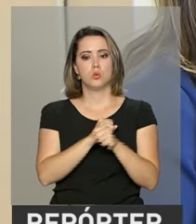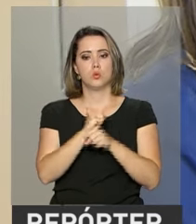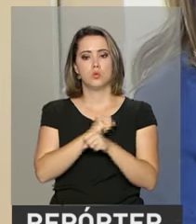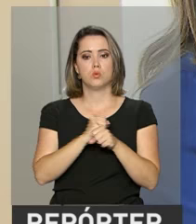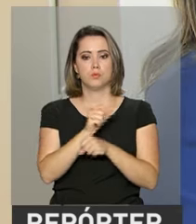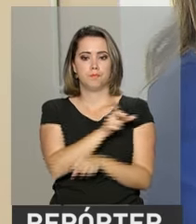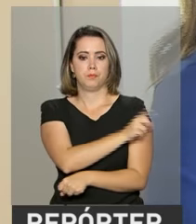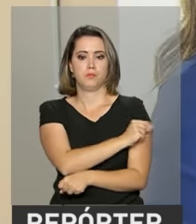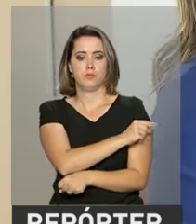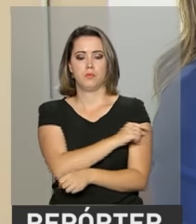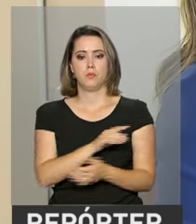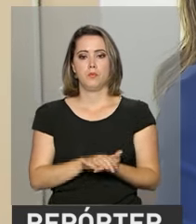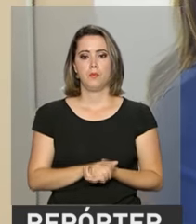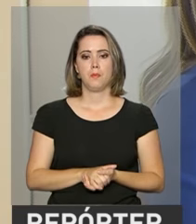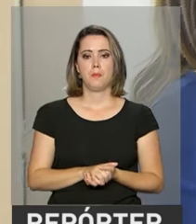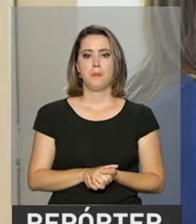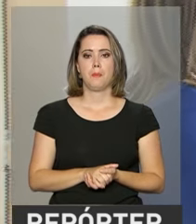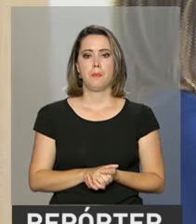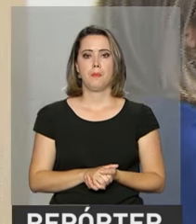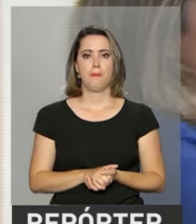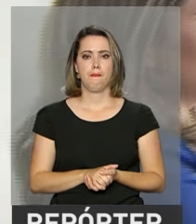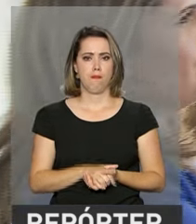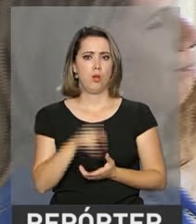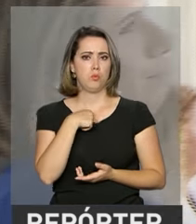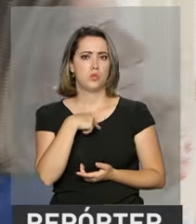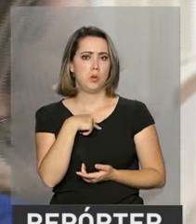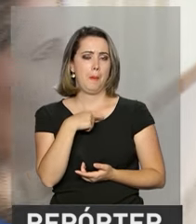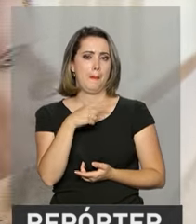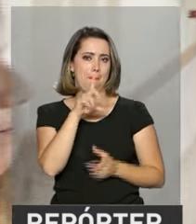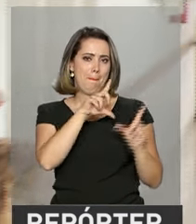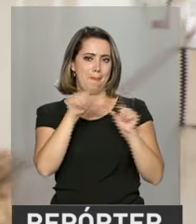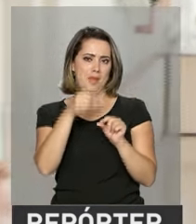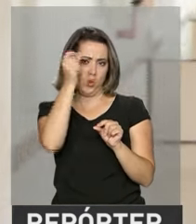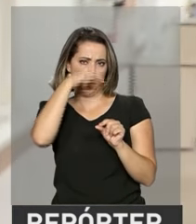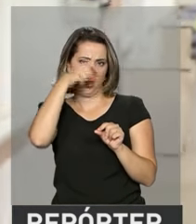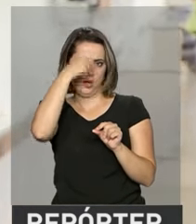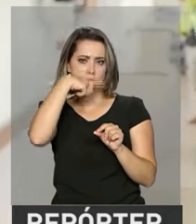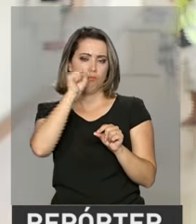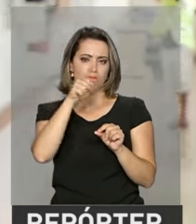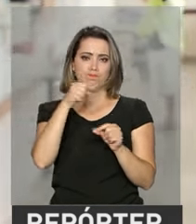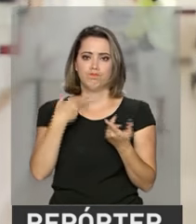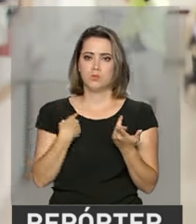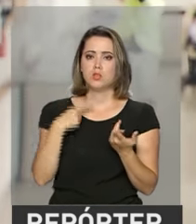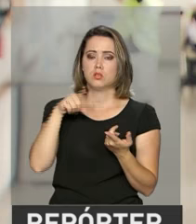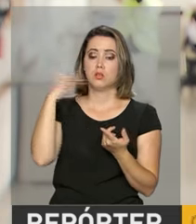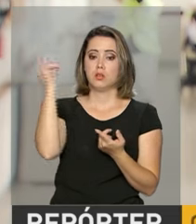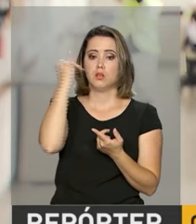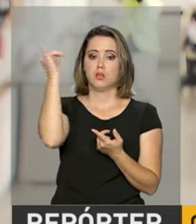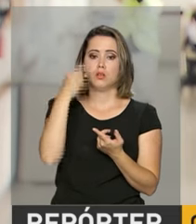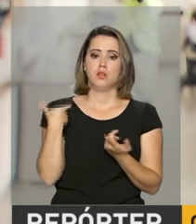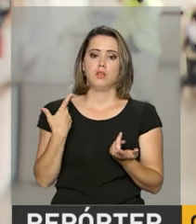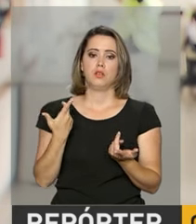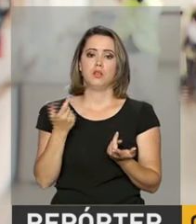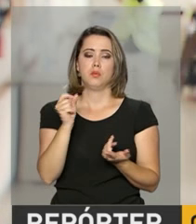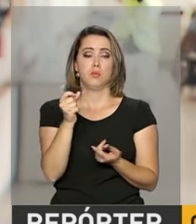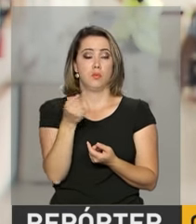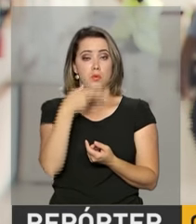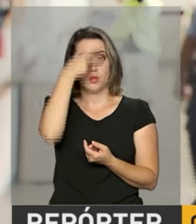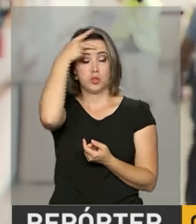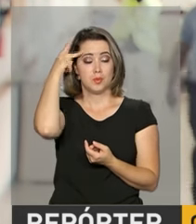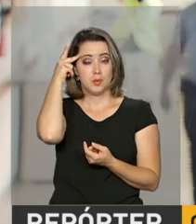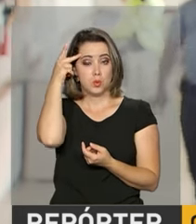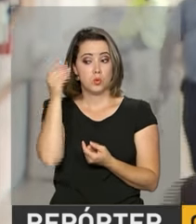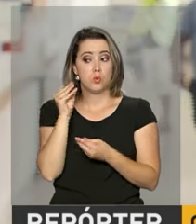Guilherme, você acha que você fica menos gripado com a vacina? Fico menos gripado e é importante também para ajudar os pacientes que eu atendo a não receberem o vírus da gripe e